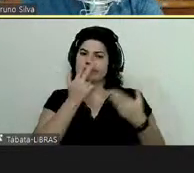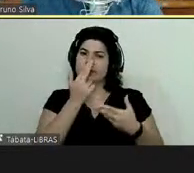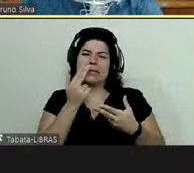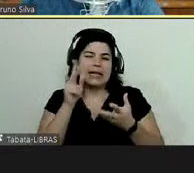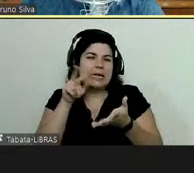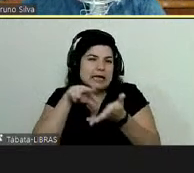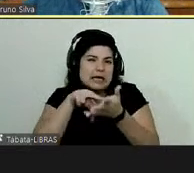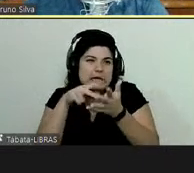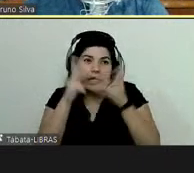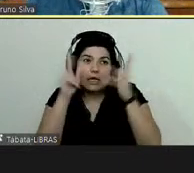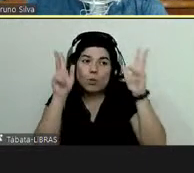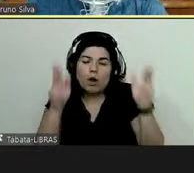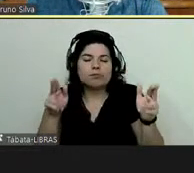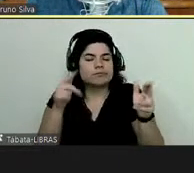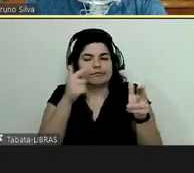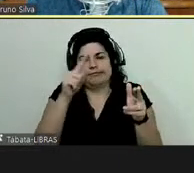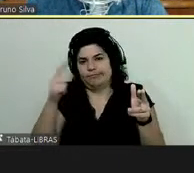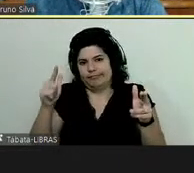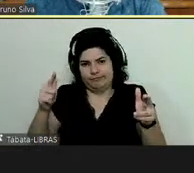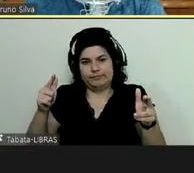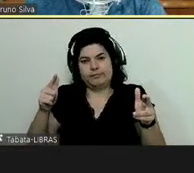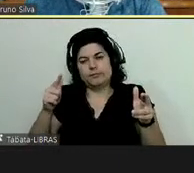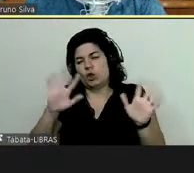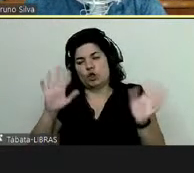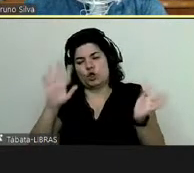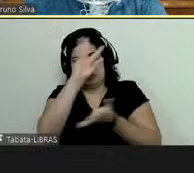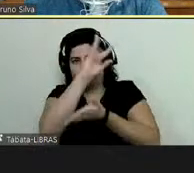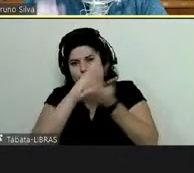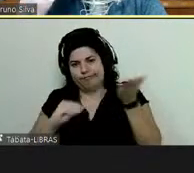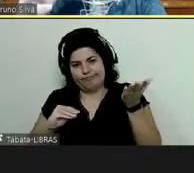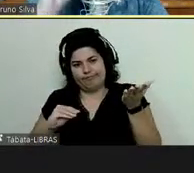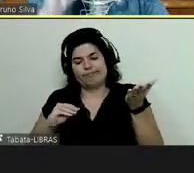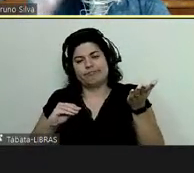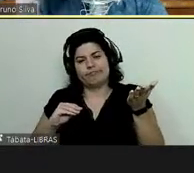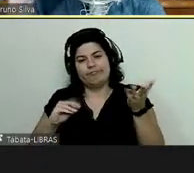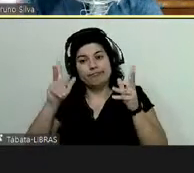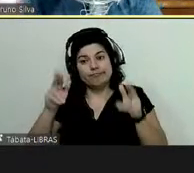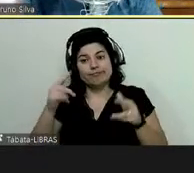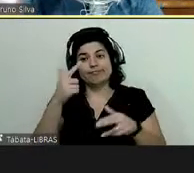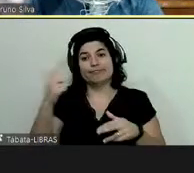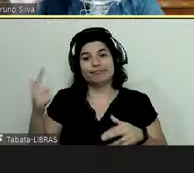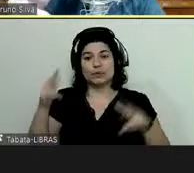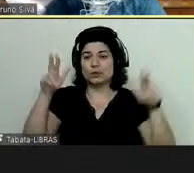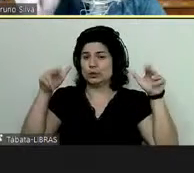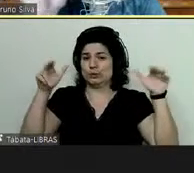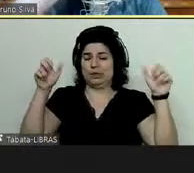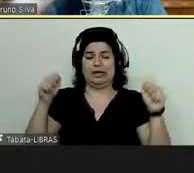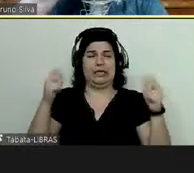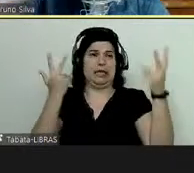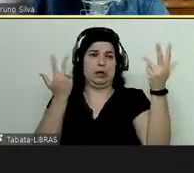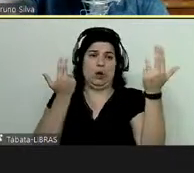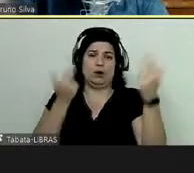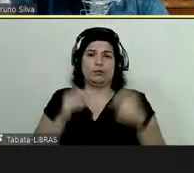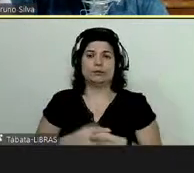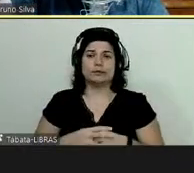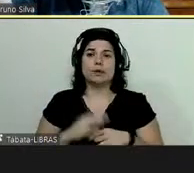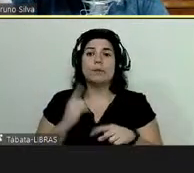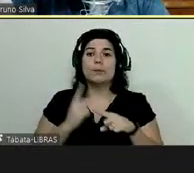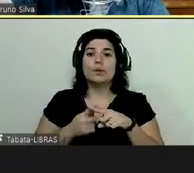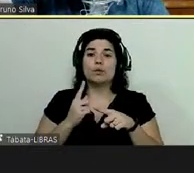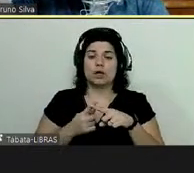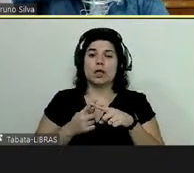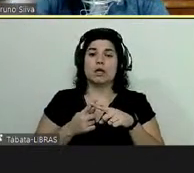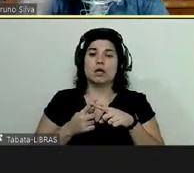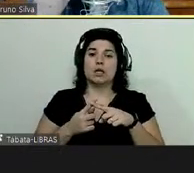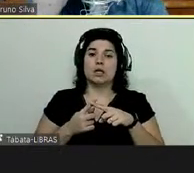teve as mesmas características de funcionamento eu nunca teve o que nesse período até os anos 30 os governadores vão ter vão ser